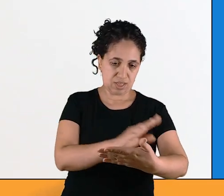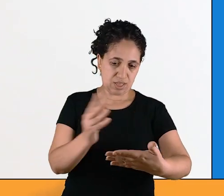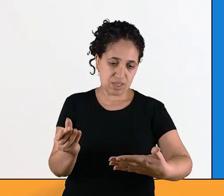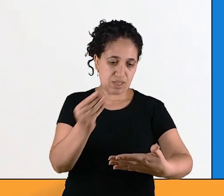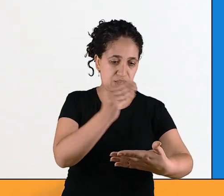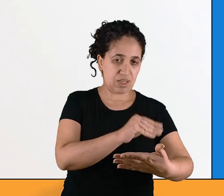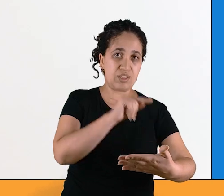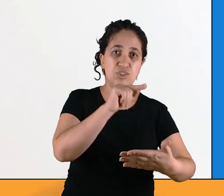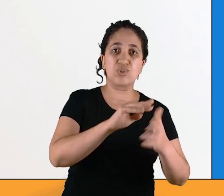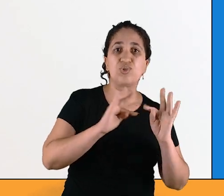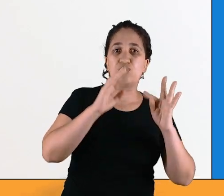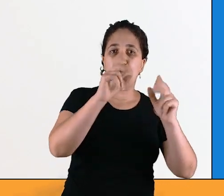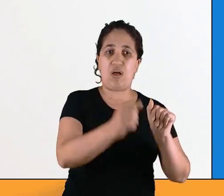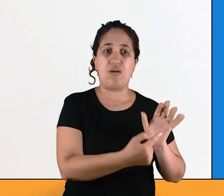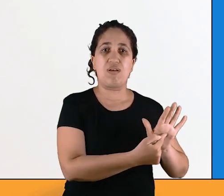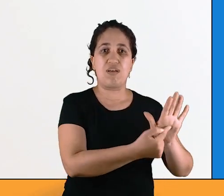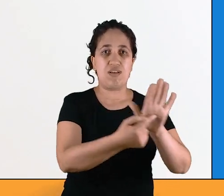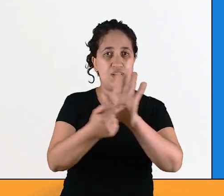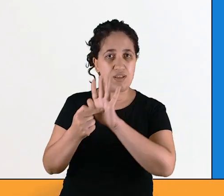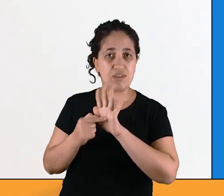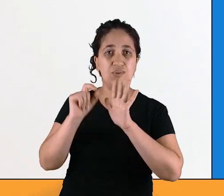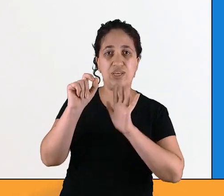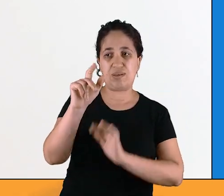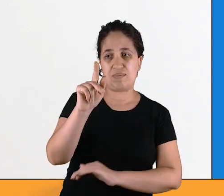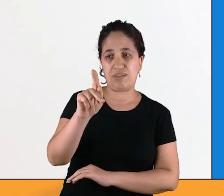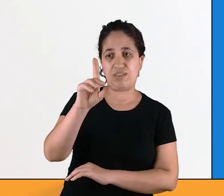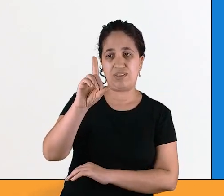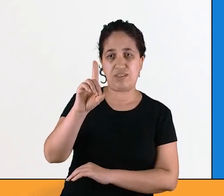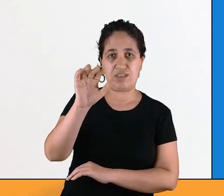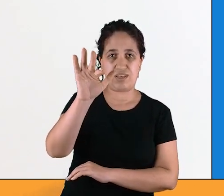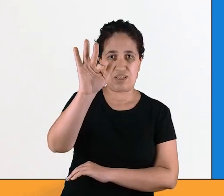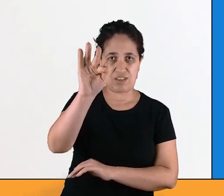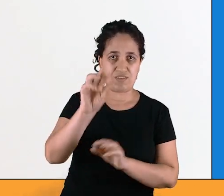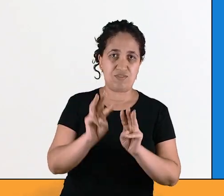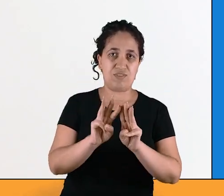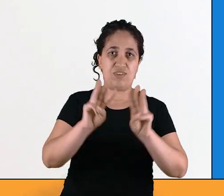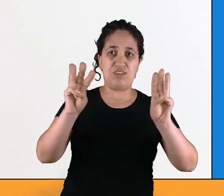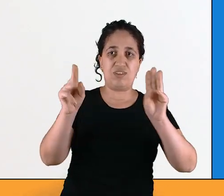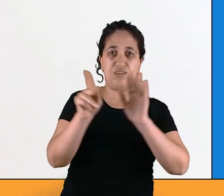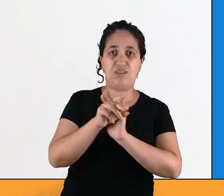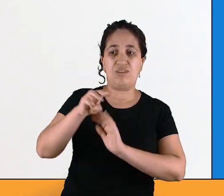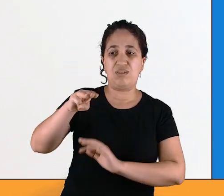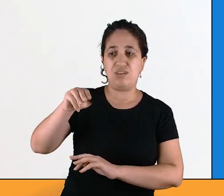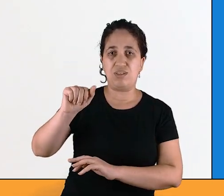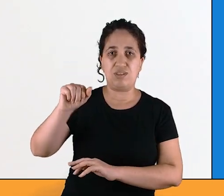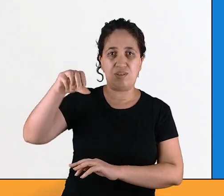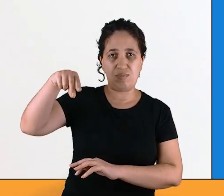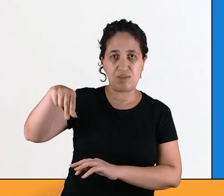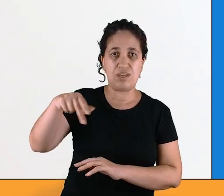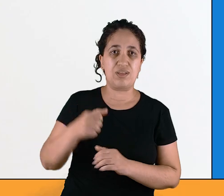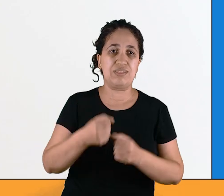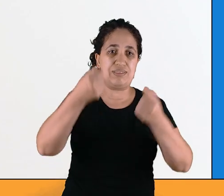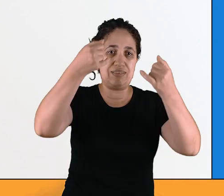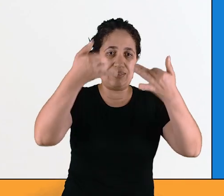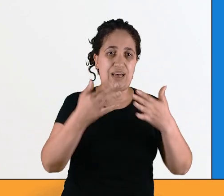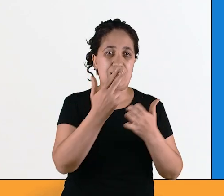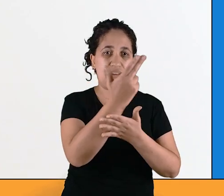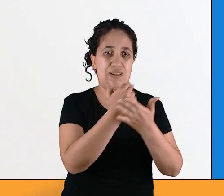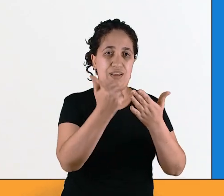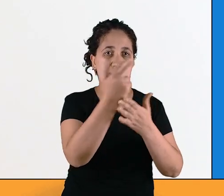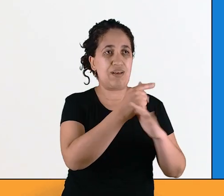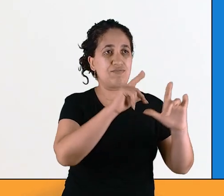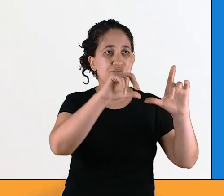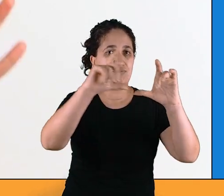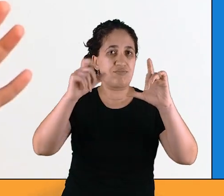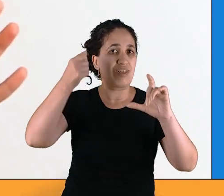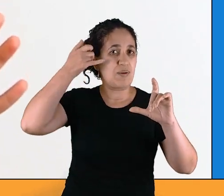das exposições, que são disponibilizados em PDF no site do MAN e já vem com a descrição de imagens,